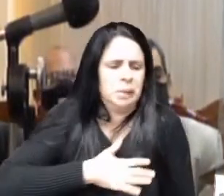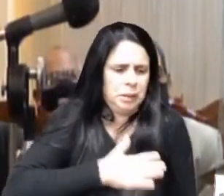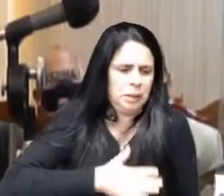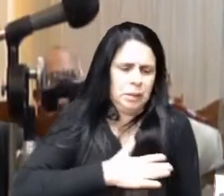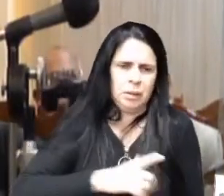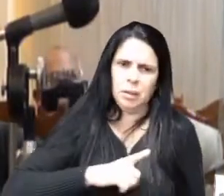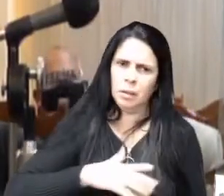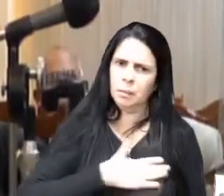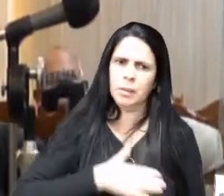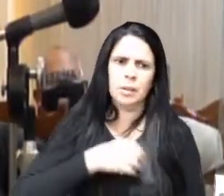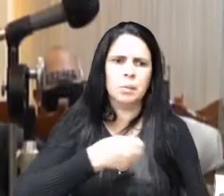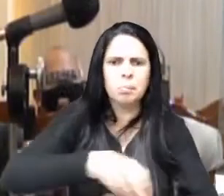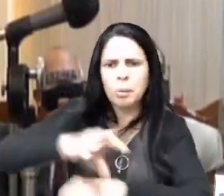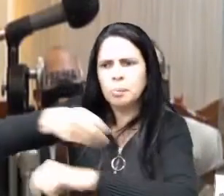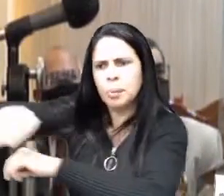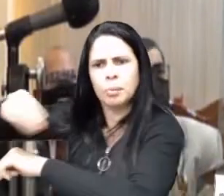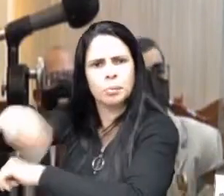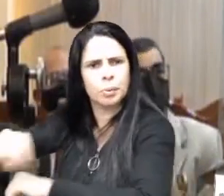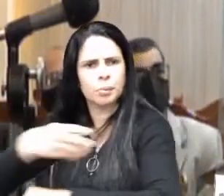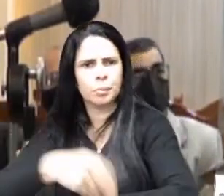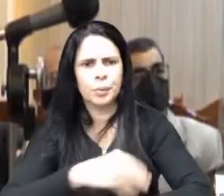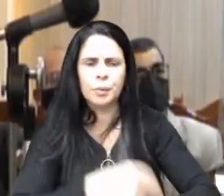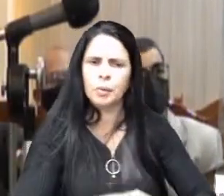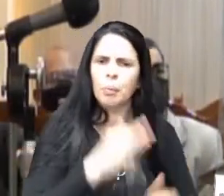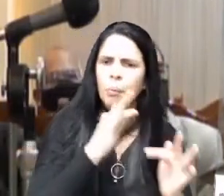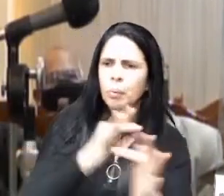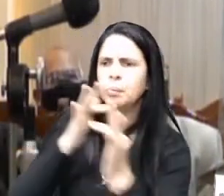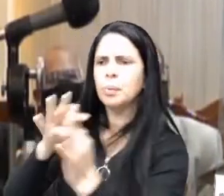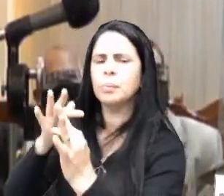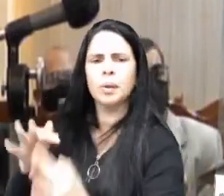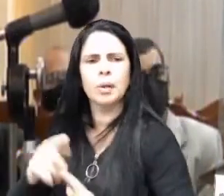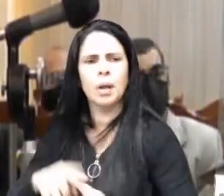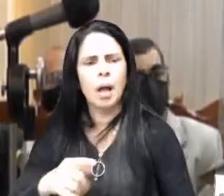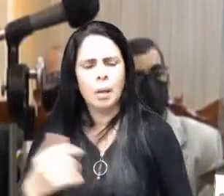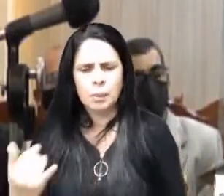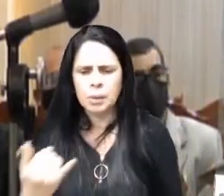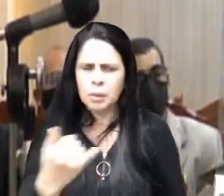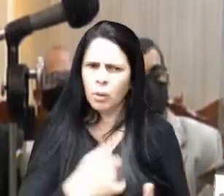Aí me disseram, sabe por quê, pastor? Porque eles estão ganhando dinheiro para isso.